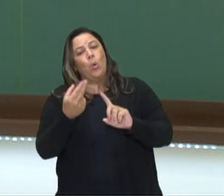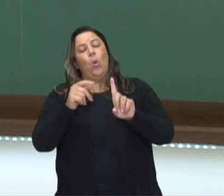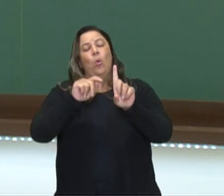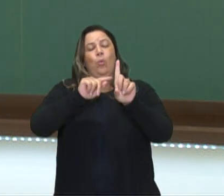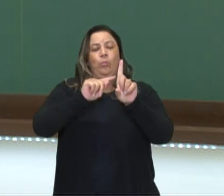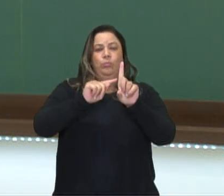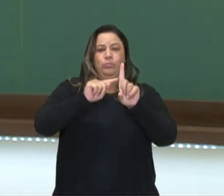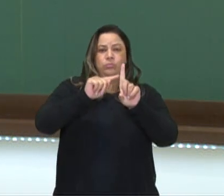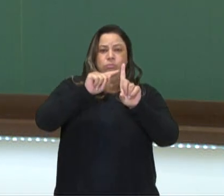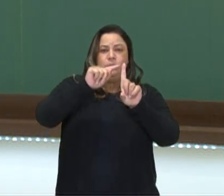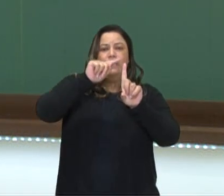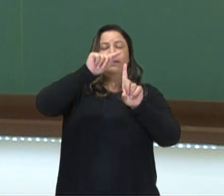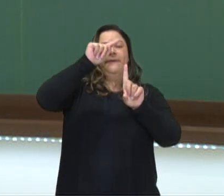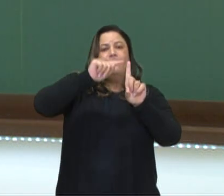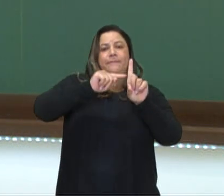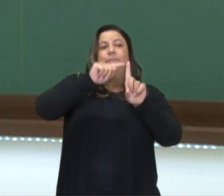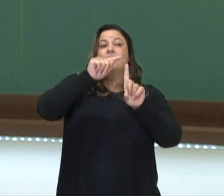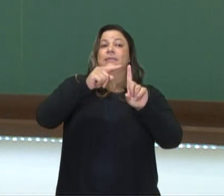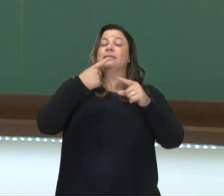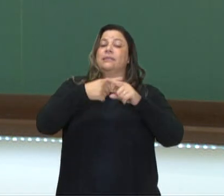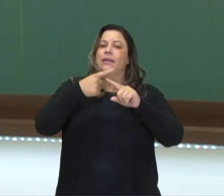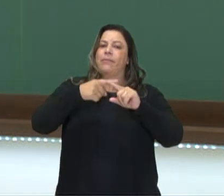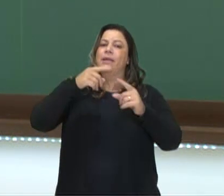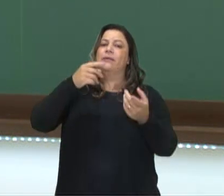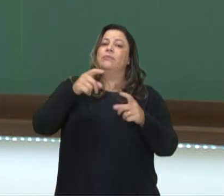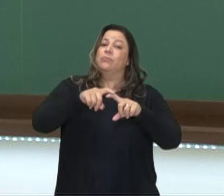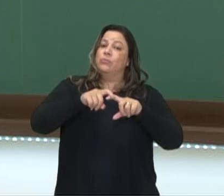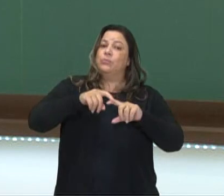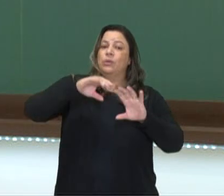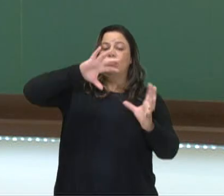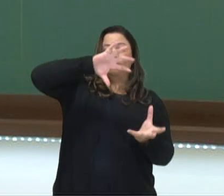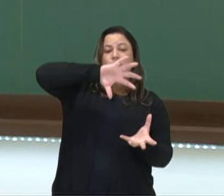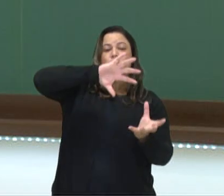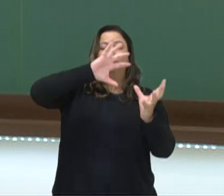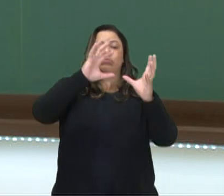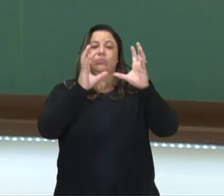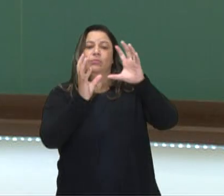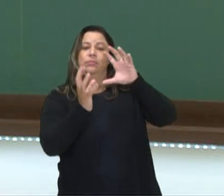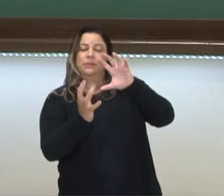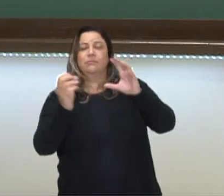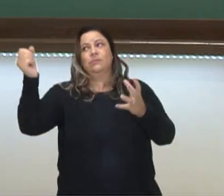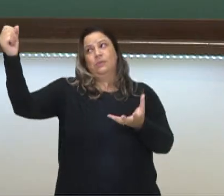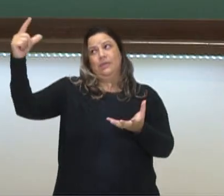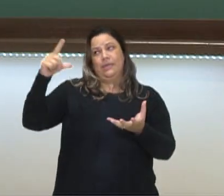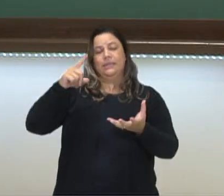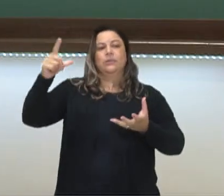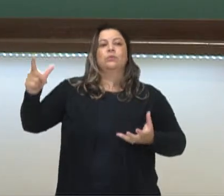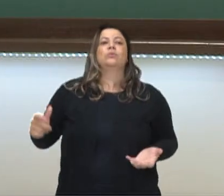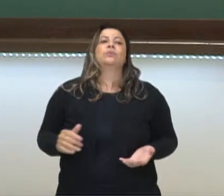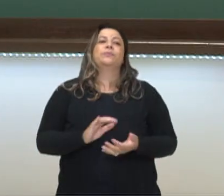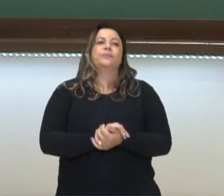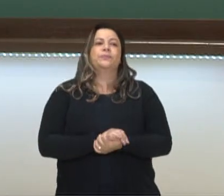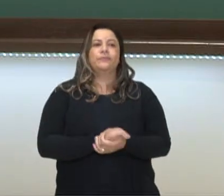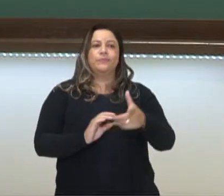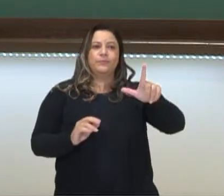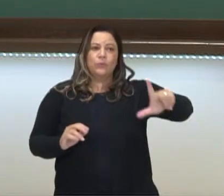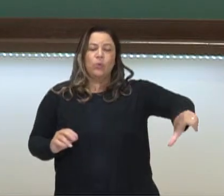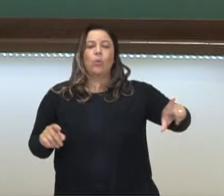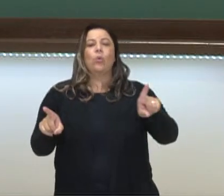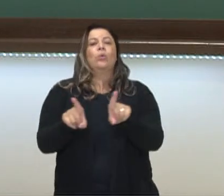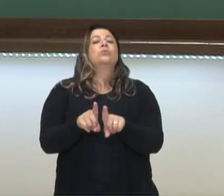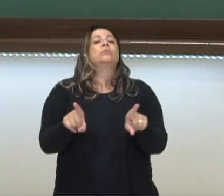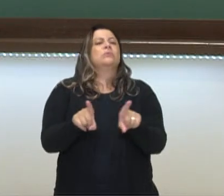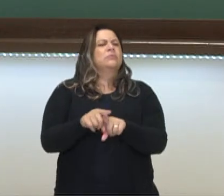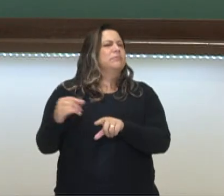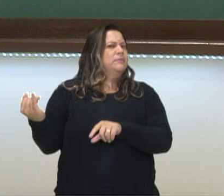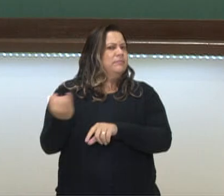da oscilação também do eixo de inclinação terrestre em relação ao Sol. Também, outro fator de